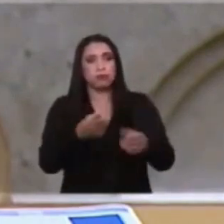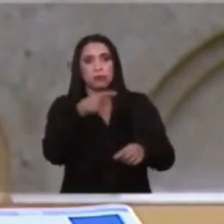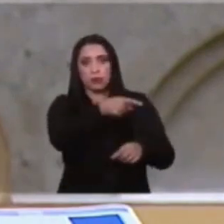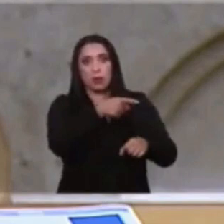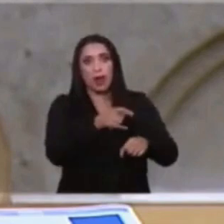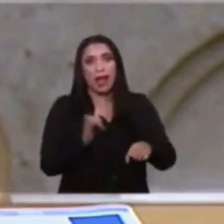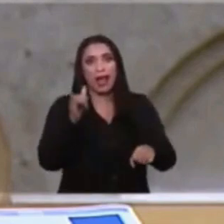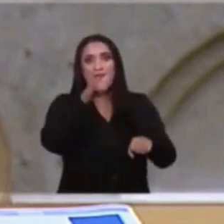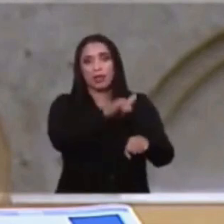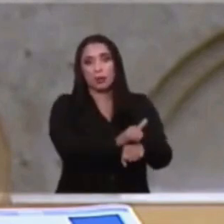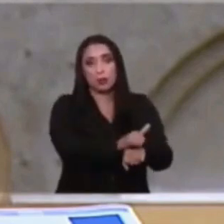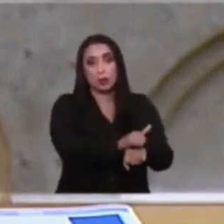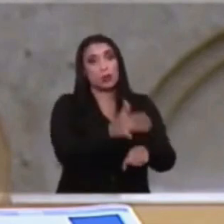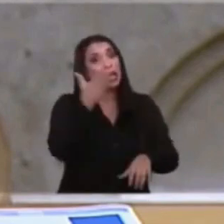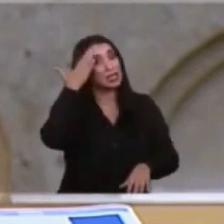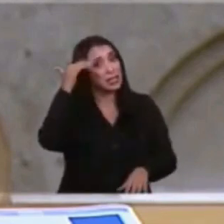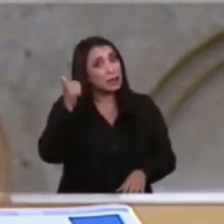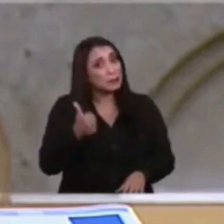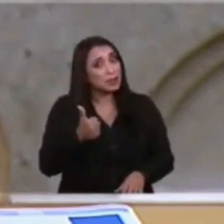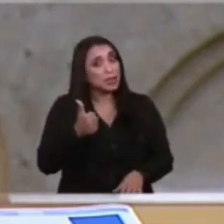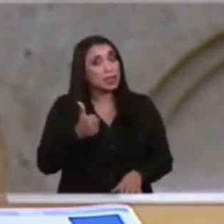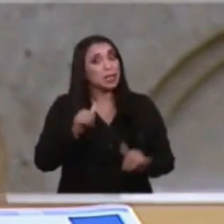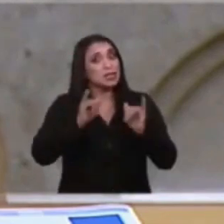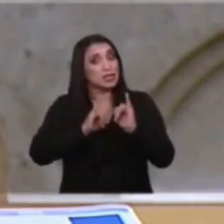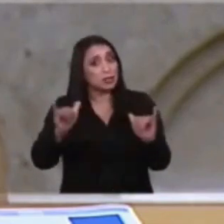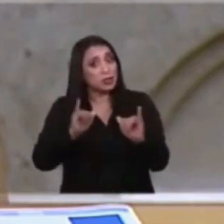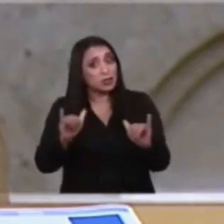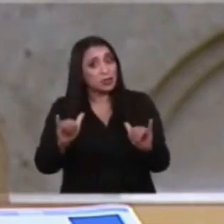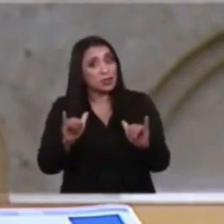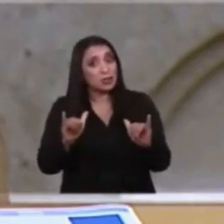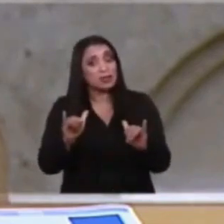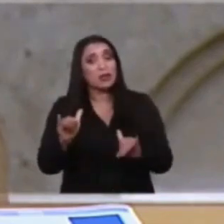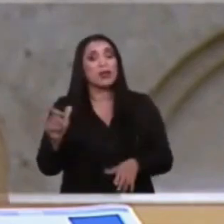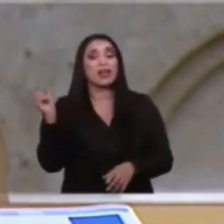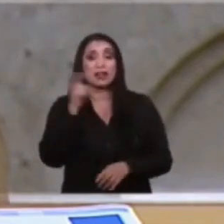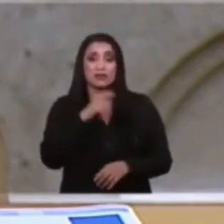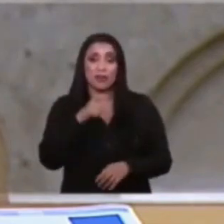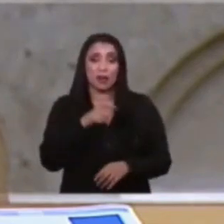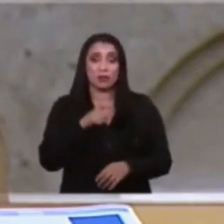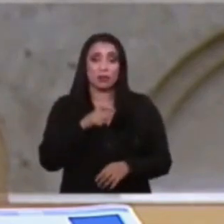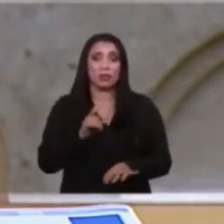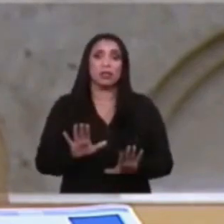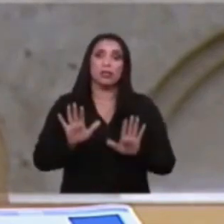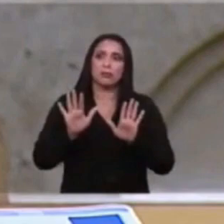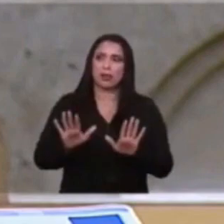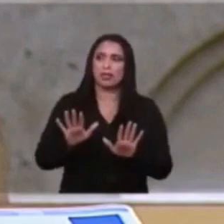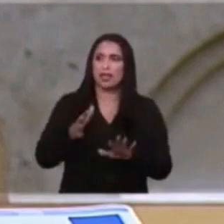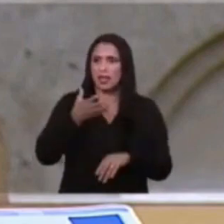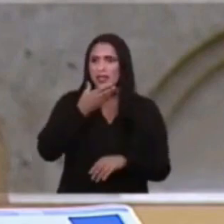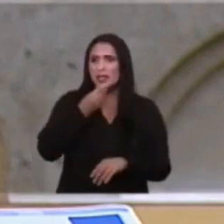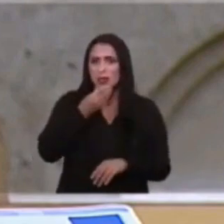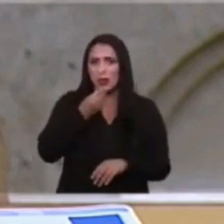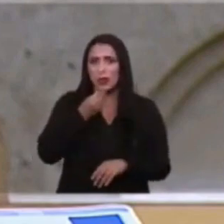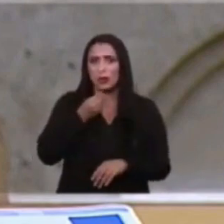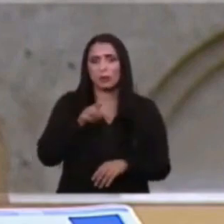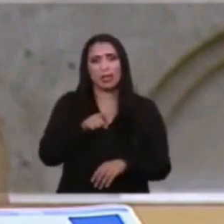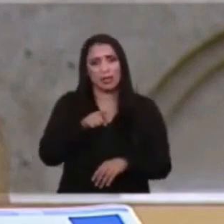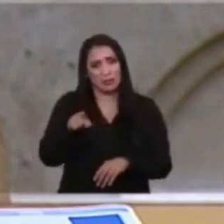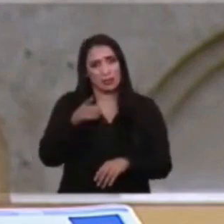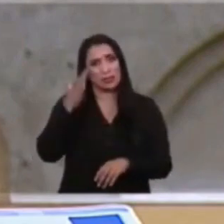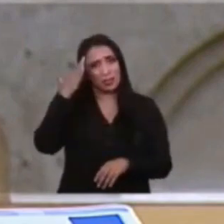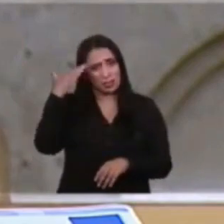falsa, e não se fez o registro. E, portanto, e quem conhece a história, esse homem passou a vida